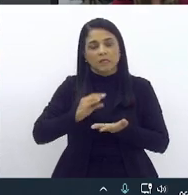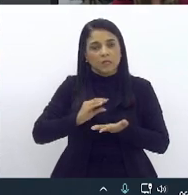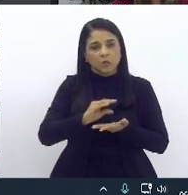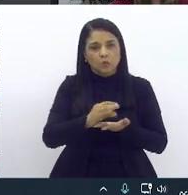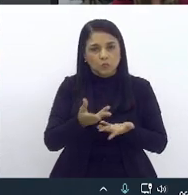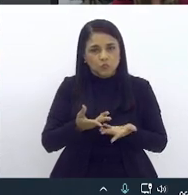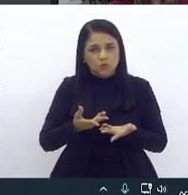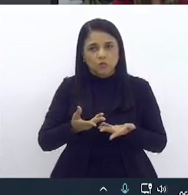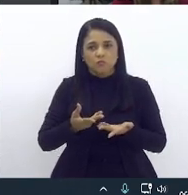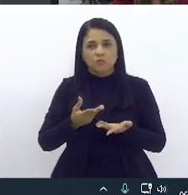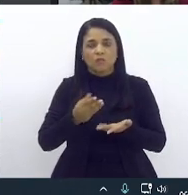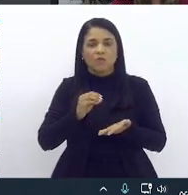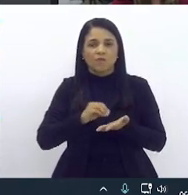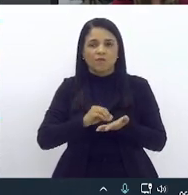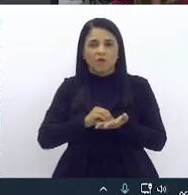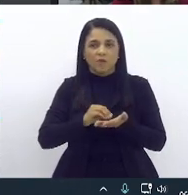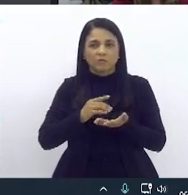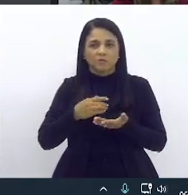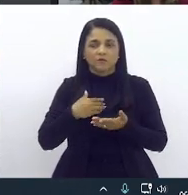meio do guarda-chuva. Então, alô.